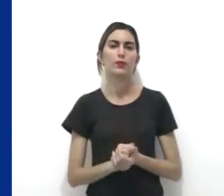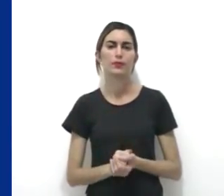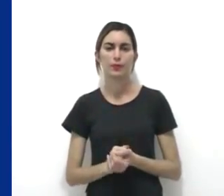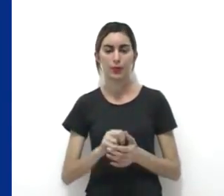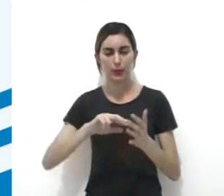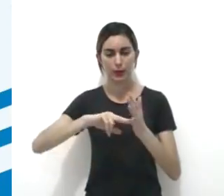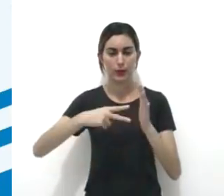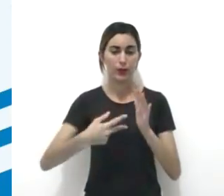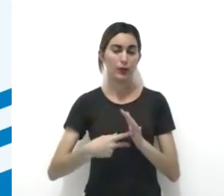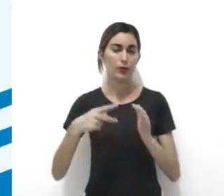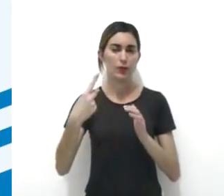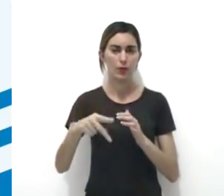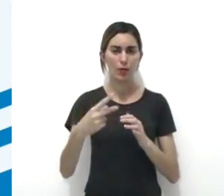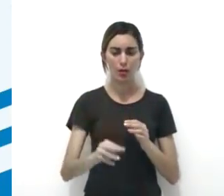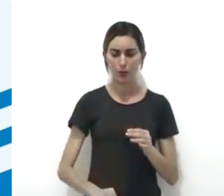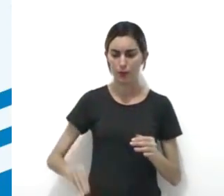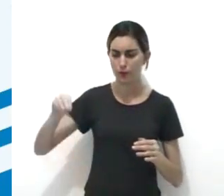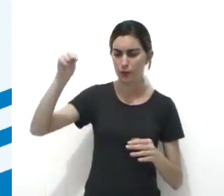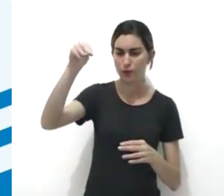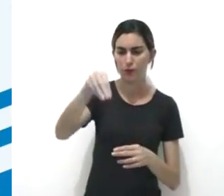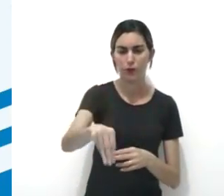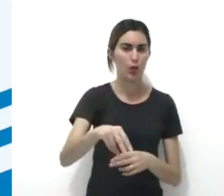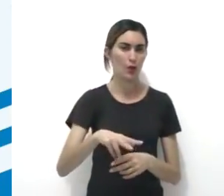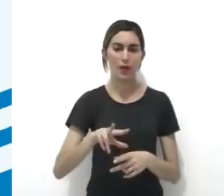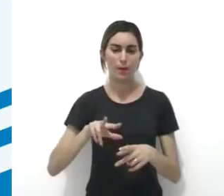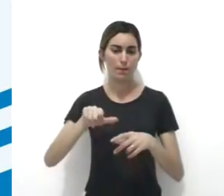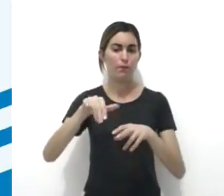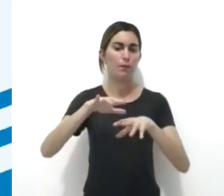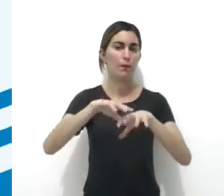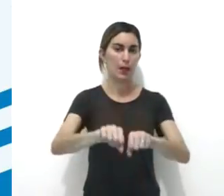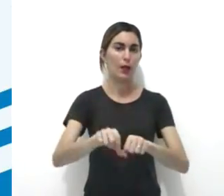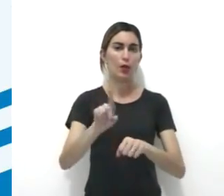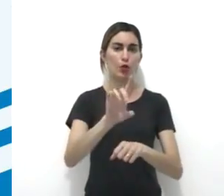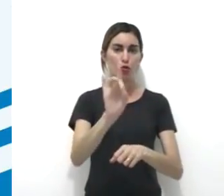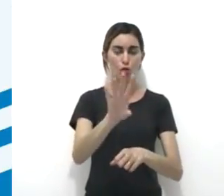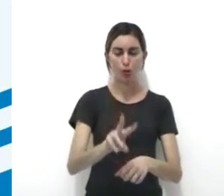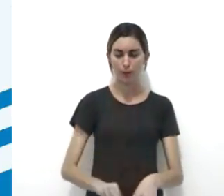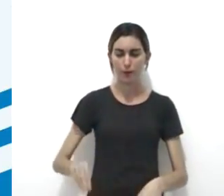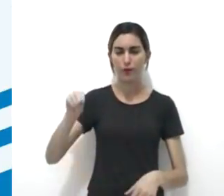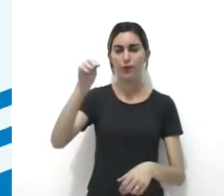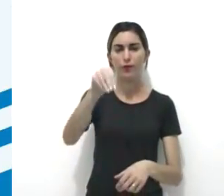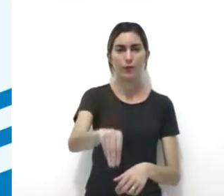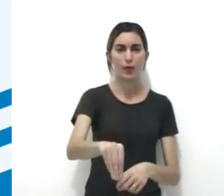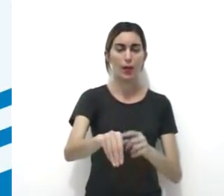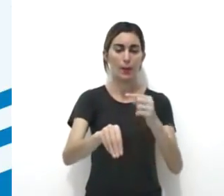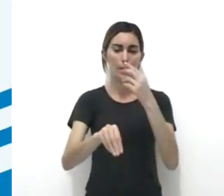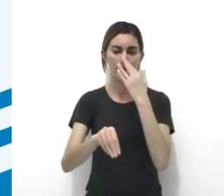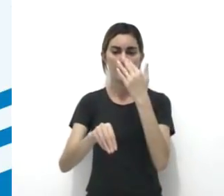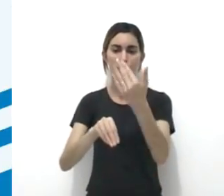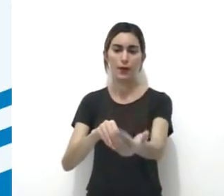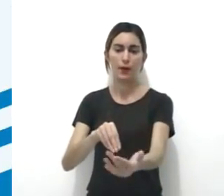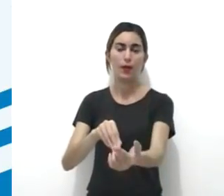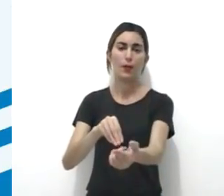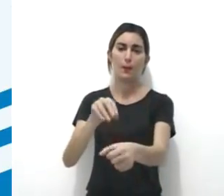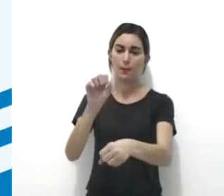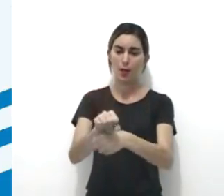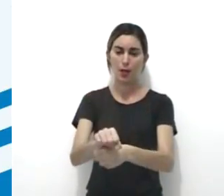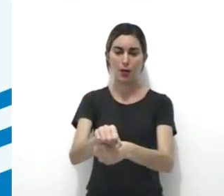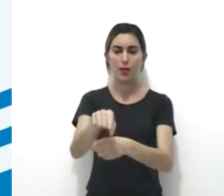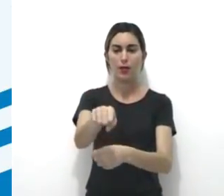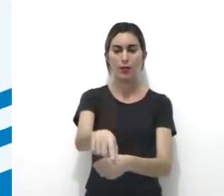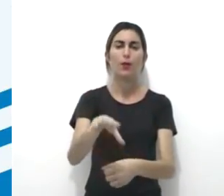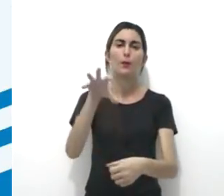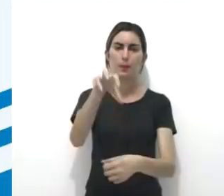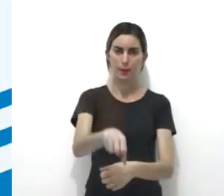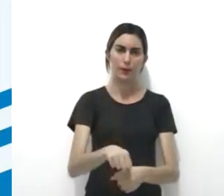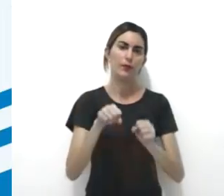pontos. Significa que ao saltar, ele não vai capturar, tá? Ele só vai capturar a peça em que ele